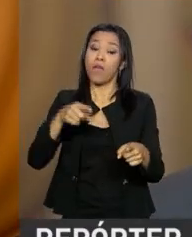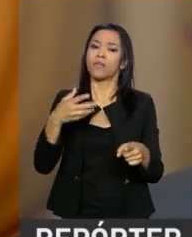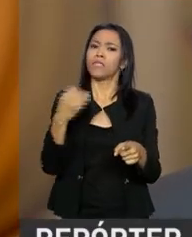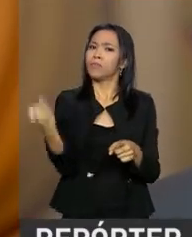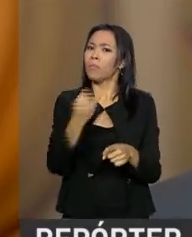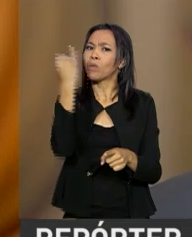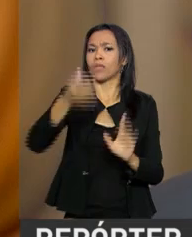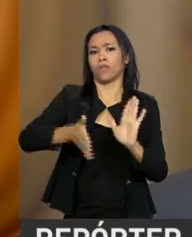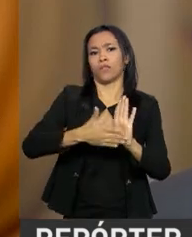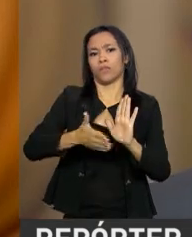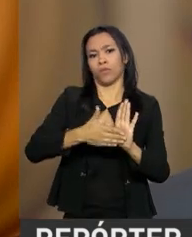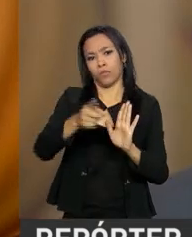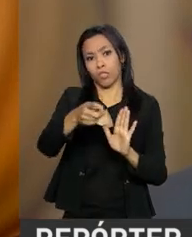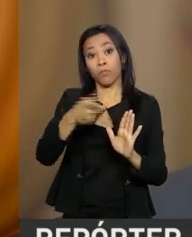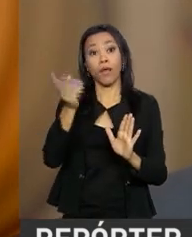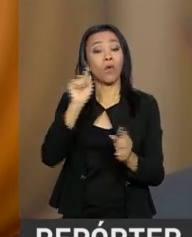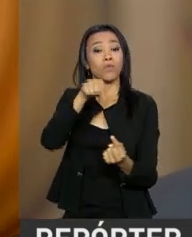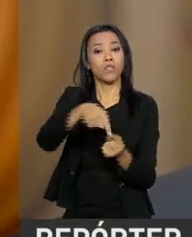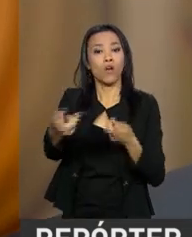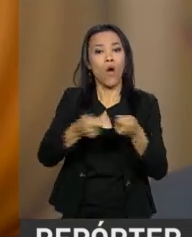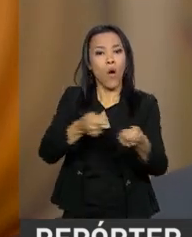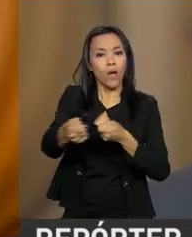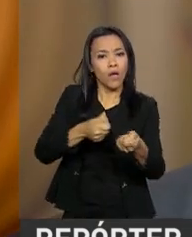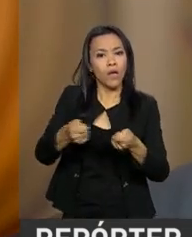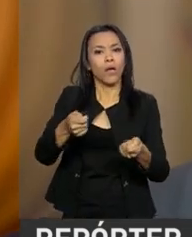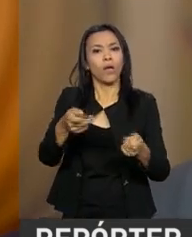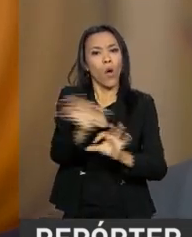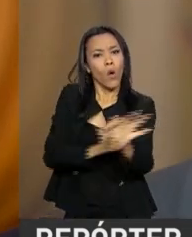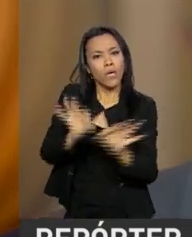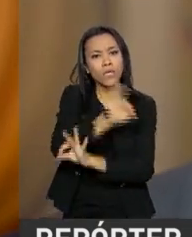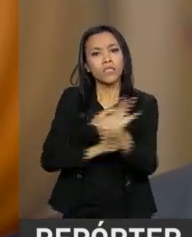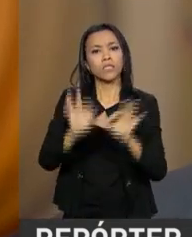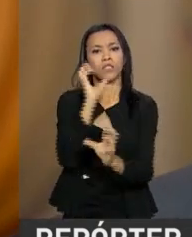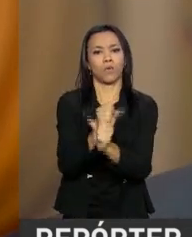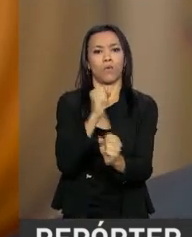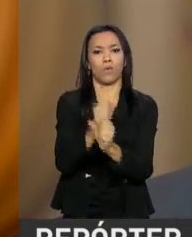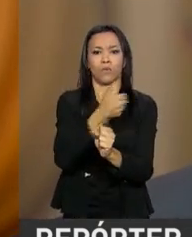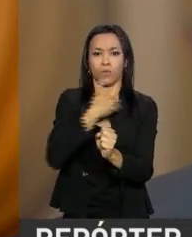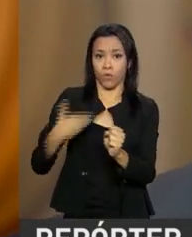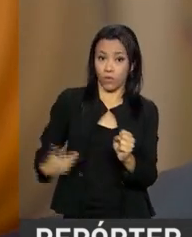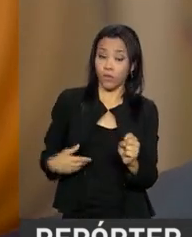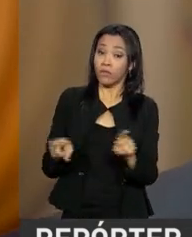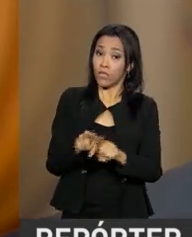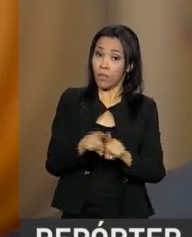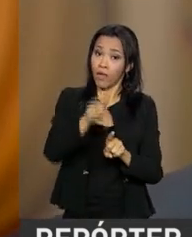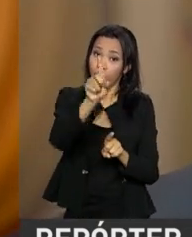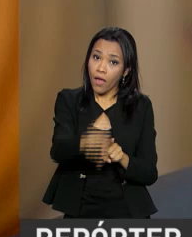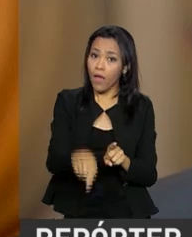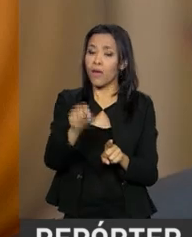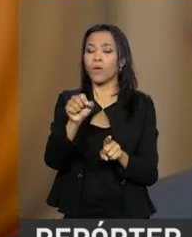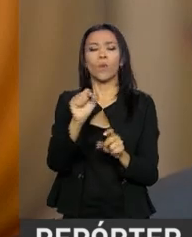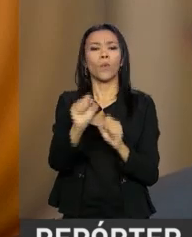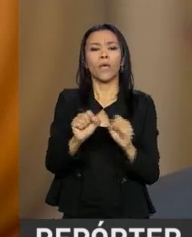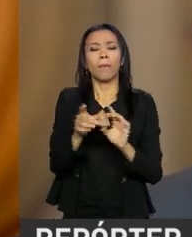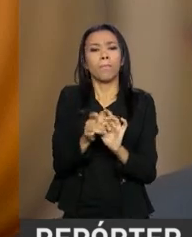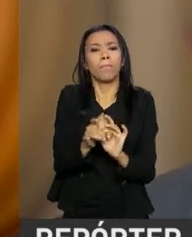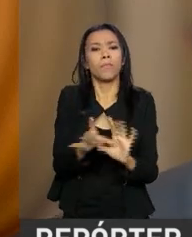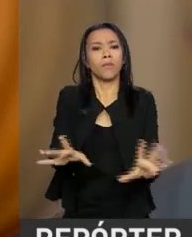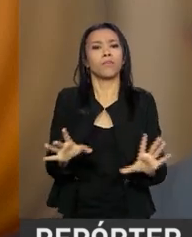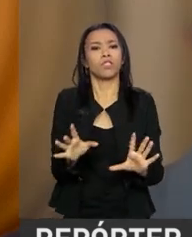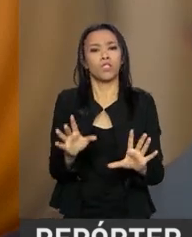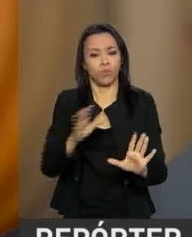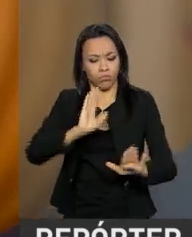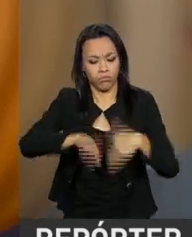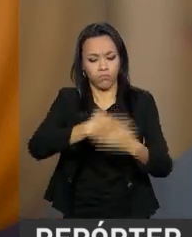para reorganizar as contas públicas, mas, acima de tudo, ela é uma medida importante para permitir a retomada